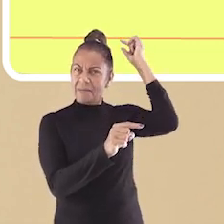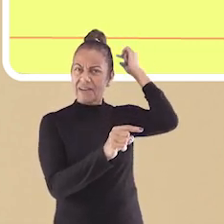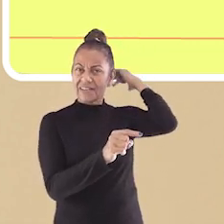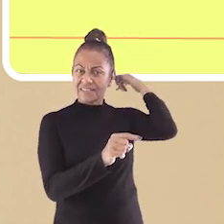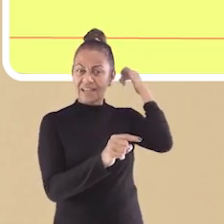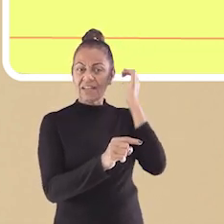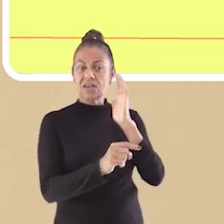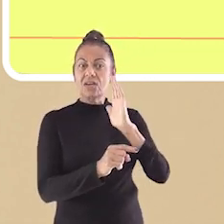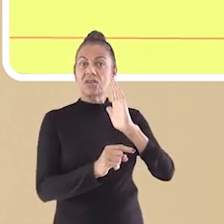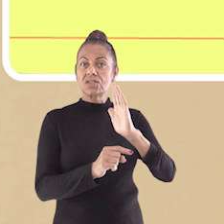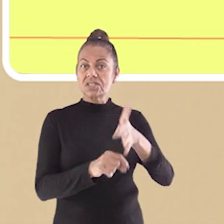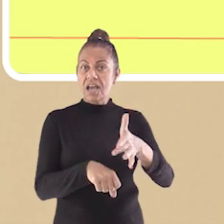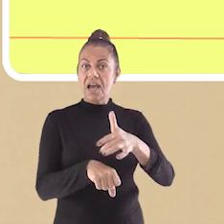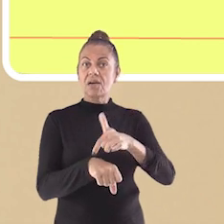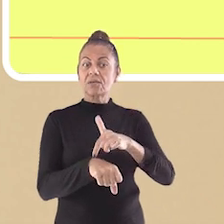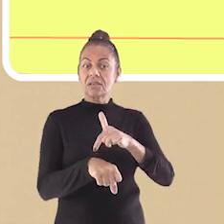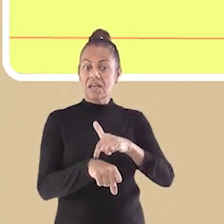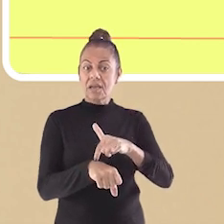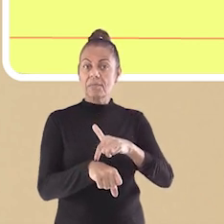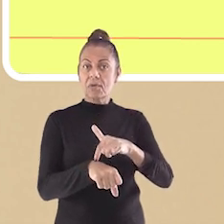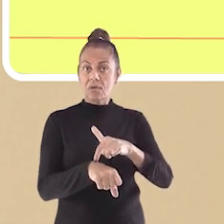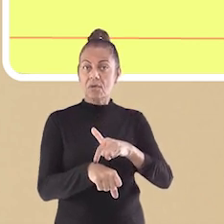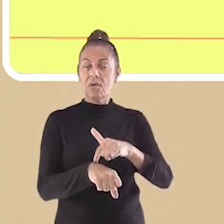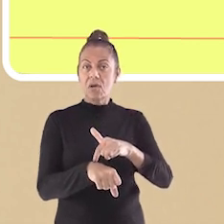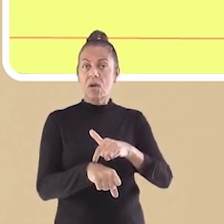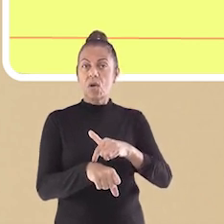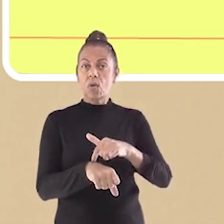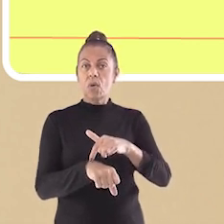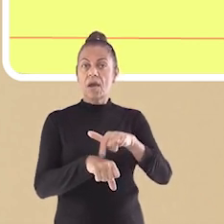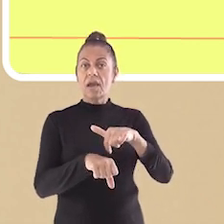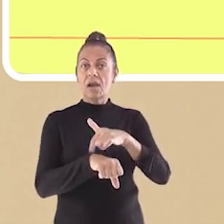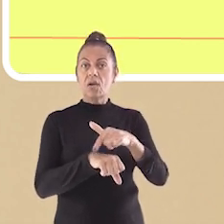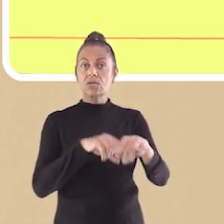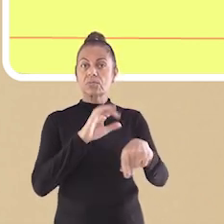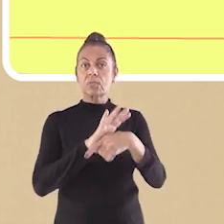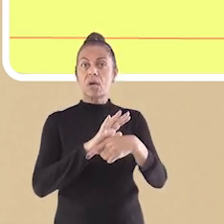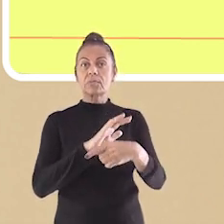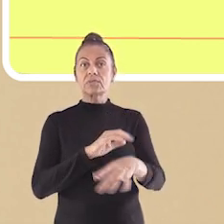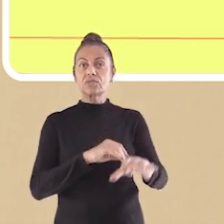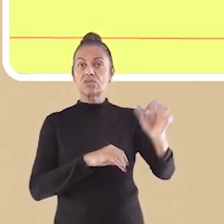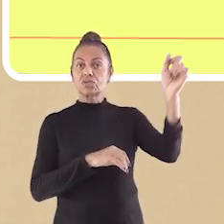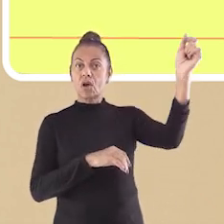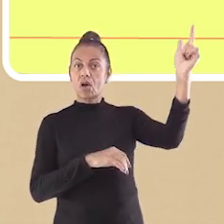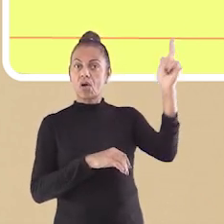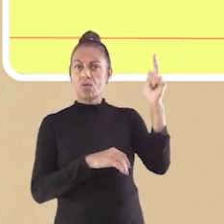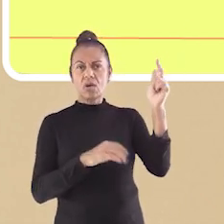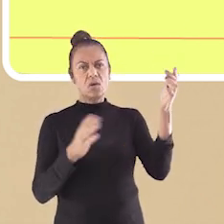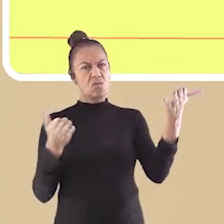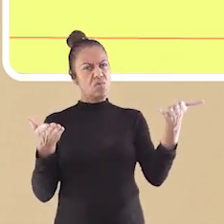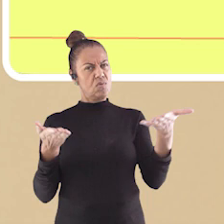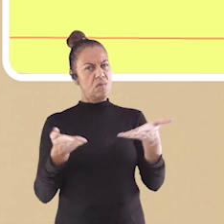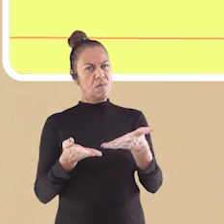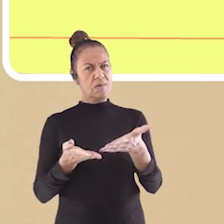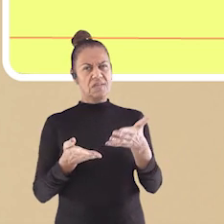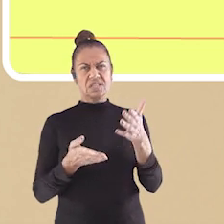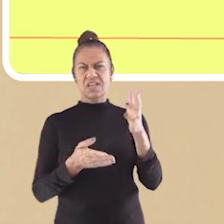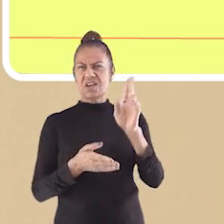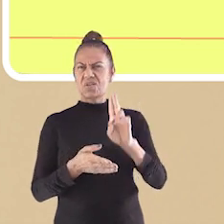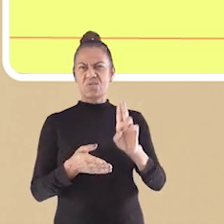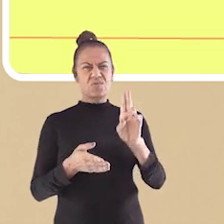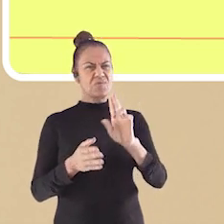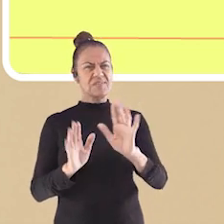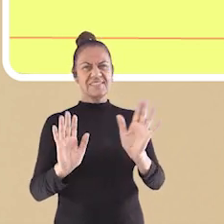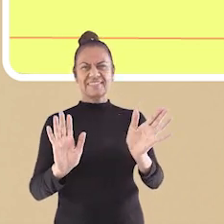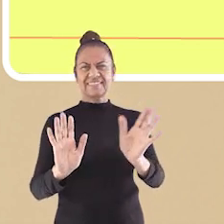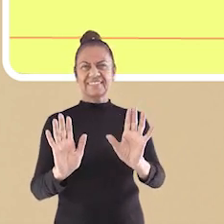aqui a imagem ao lado, o relógio de sol. Hoje em dia a gente não usa mais. E vocês já viram,